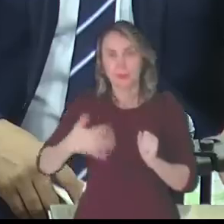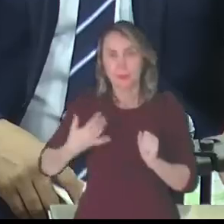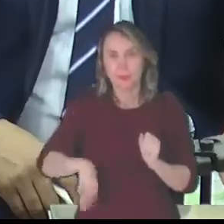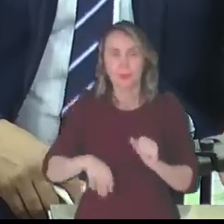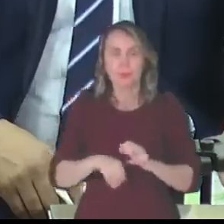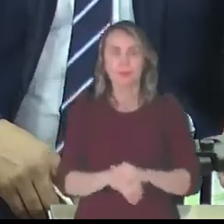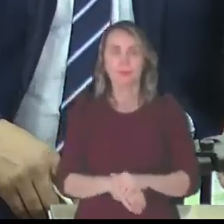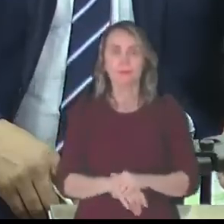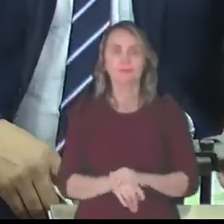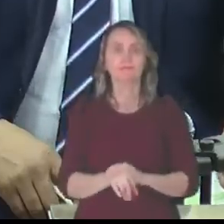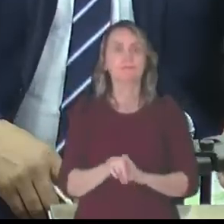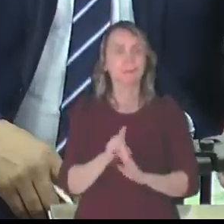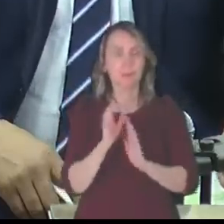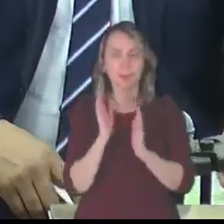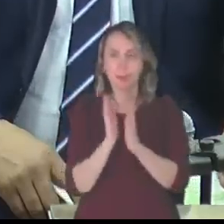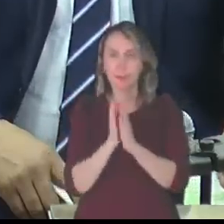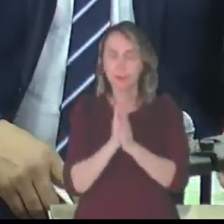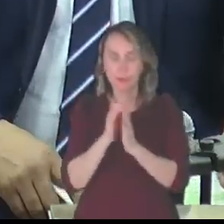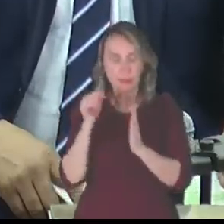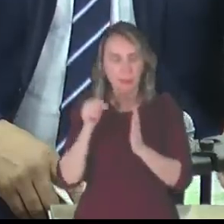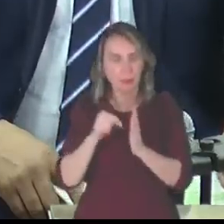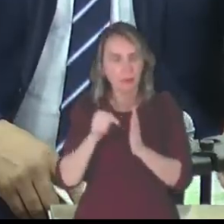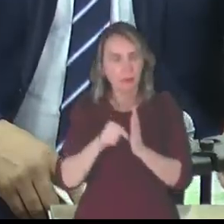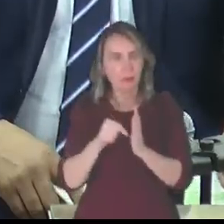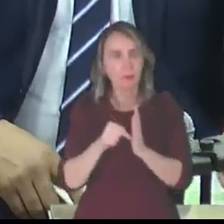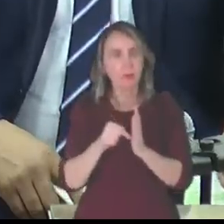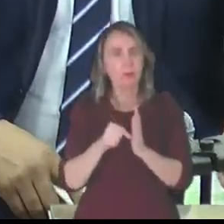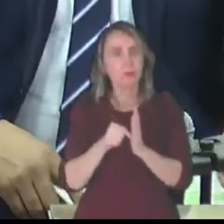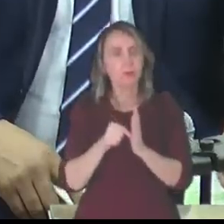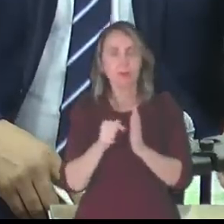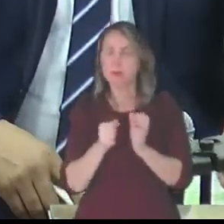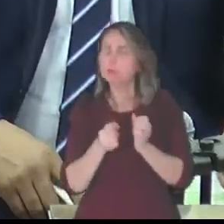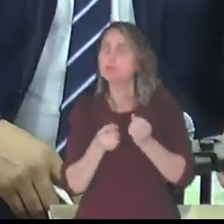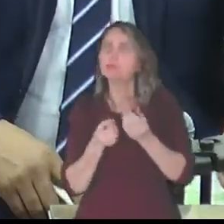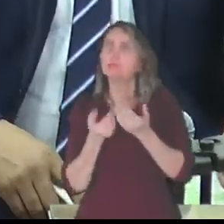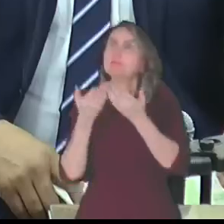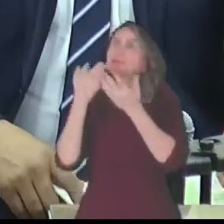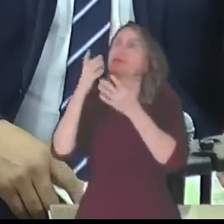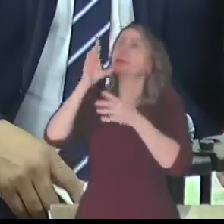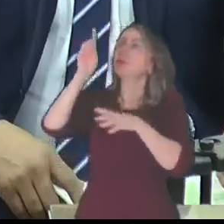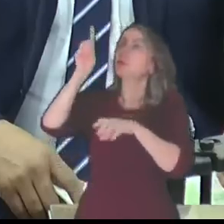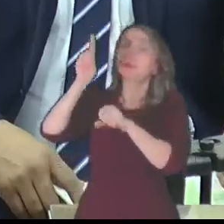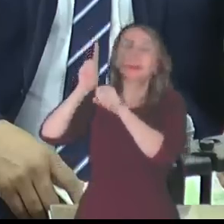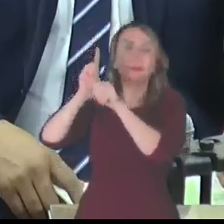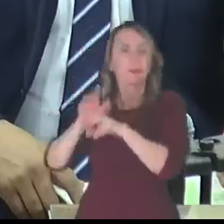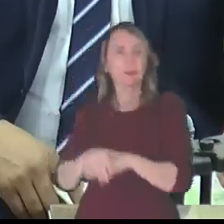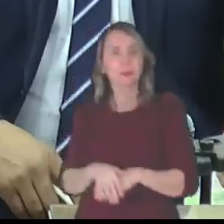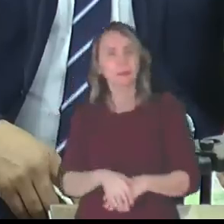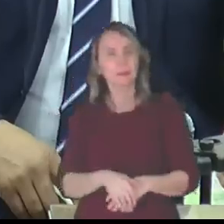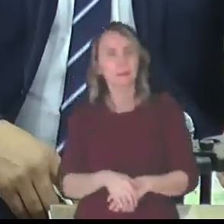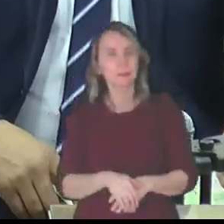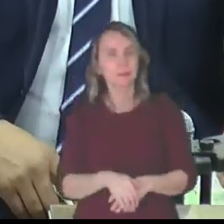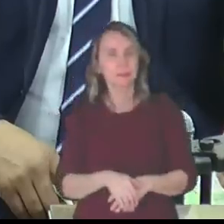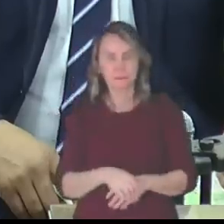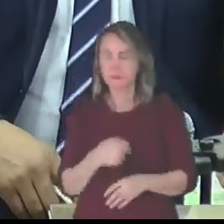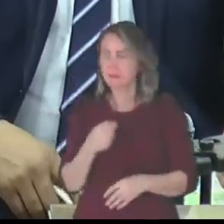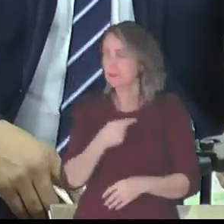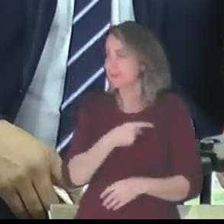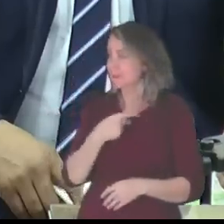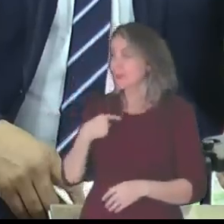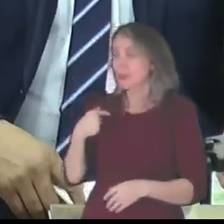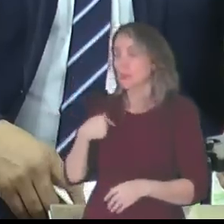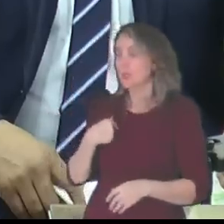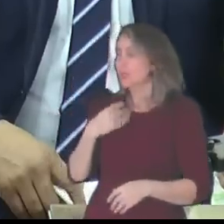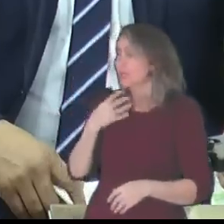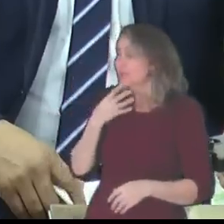Você não sabe o efeito que faz você mandar o incenso para o céu pastor mas eu não sei orar comece